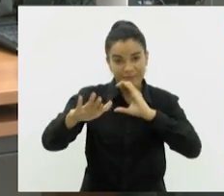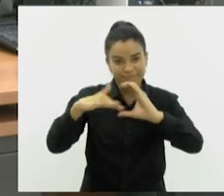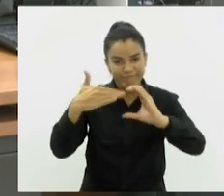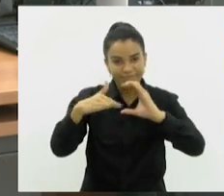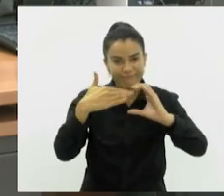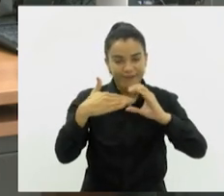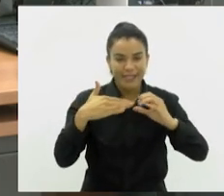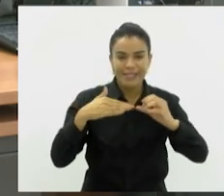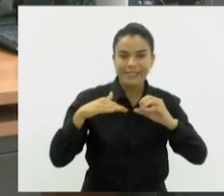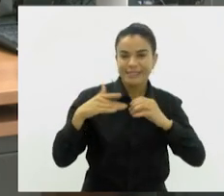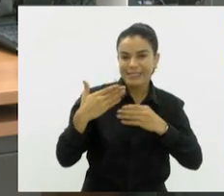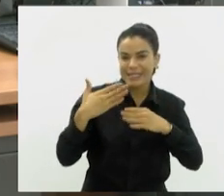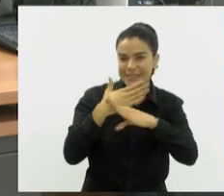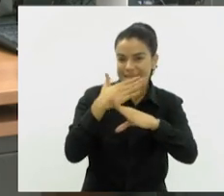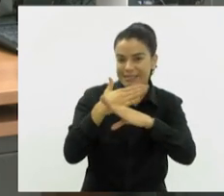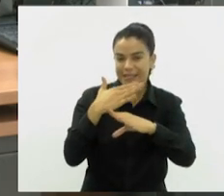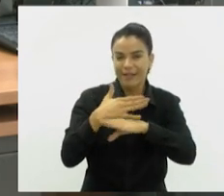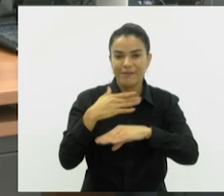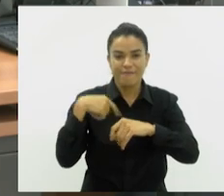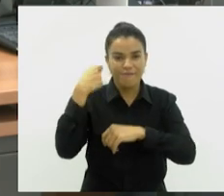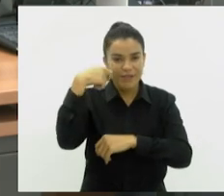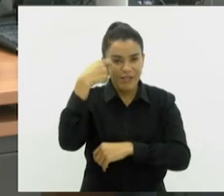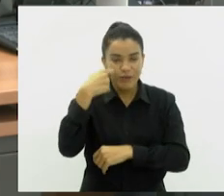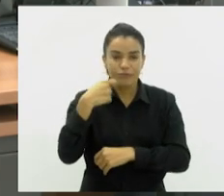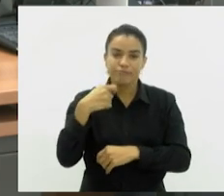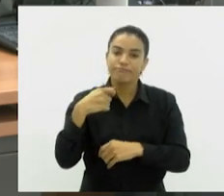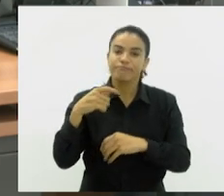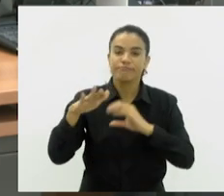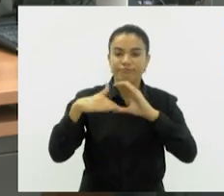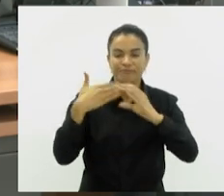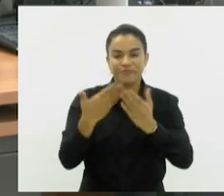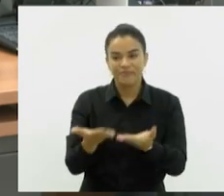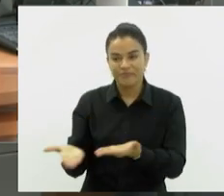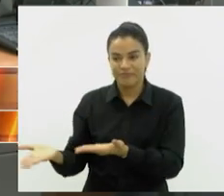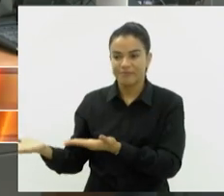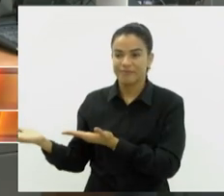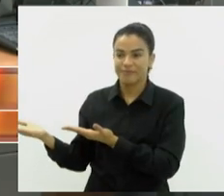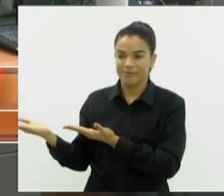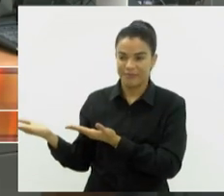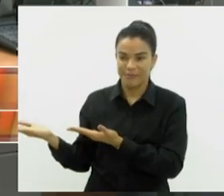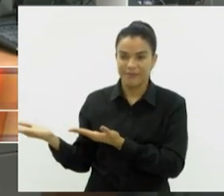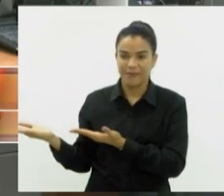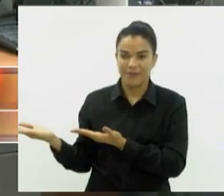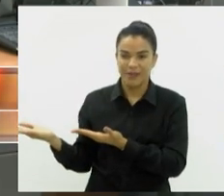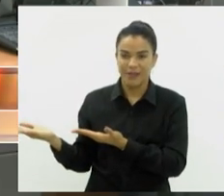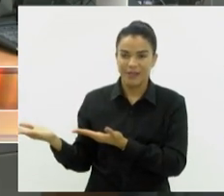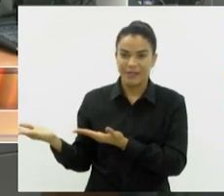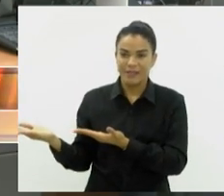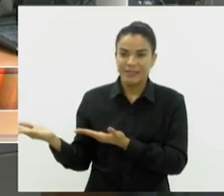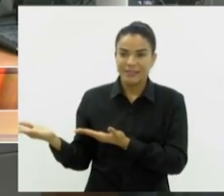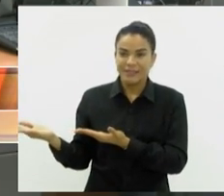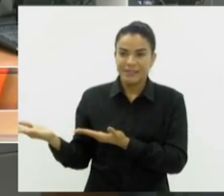da sua cidade algum vídeo alguma notícia acessa o nosso e-mail que é o TV alerge @ge.globo